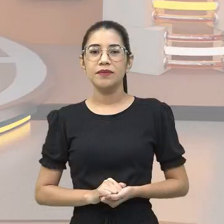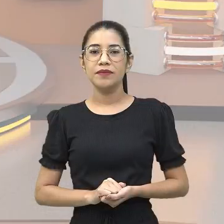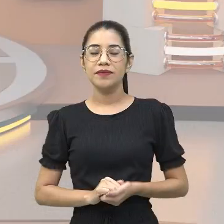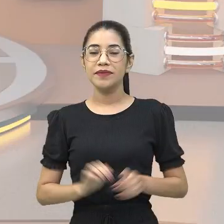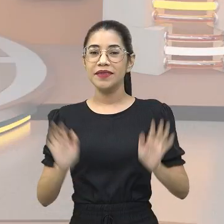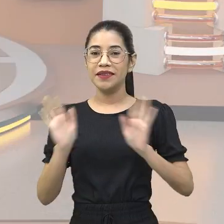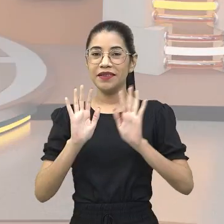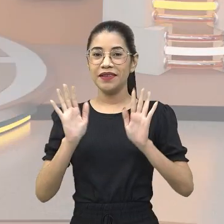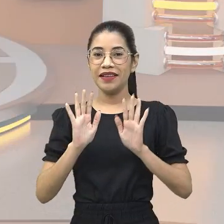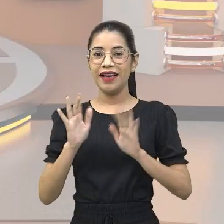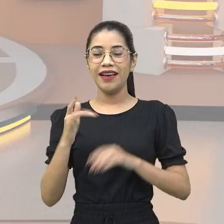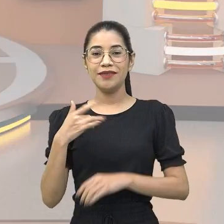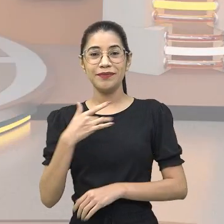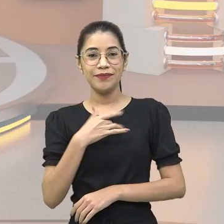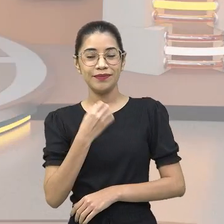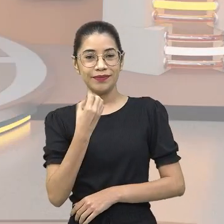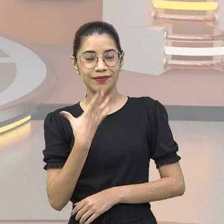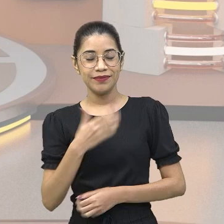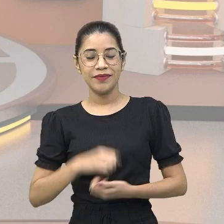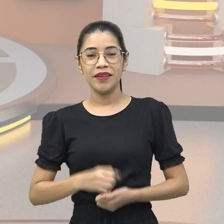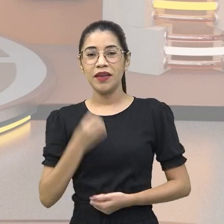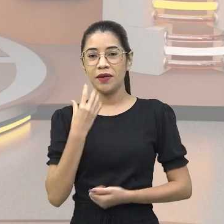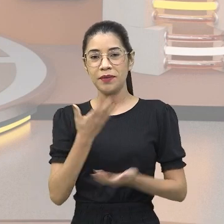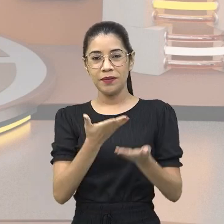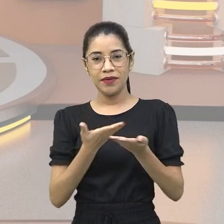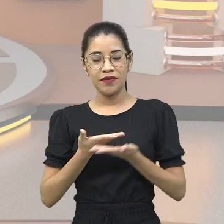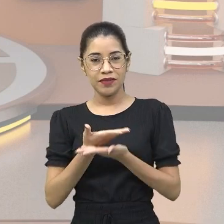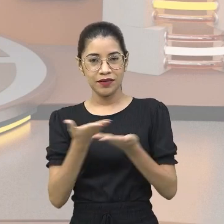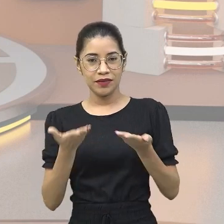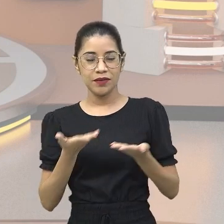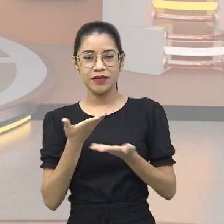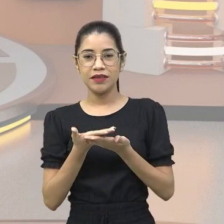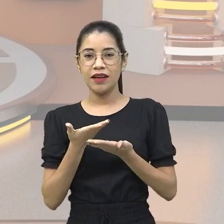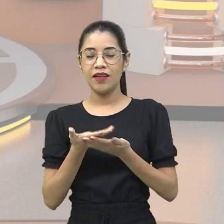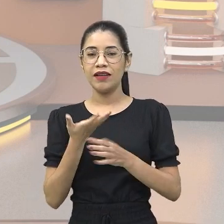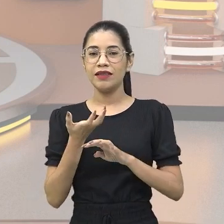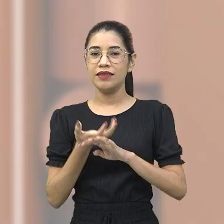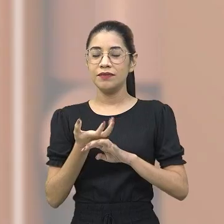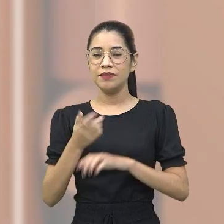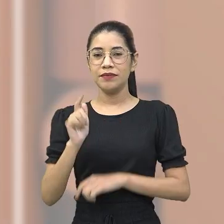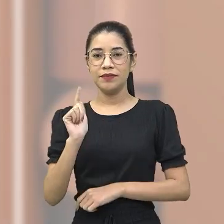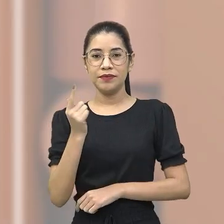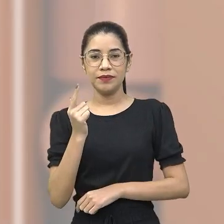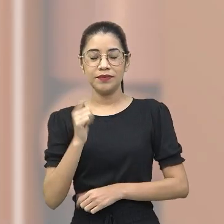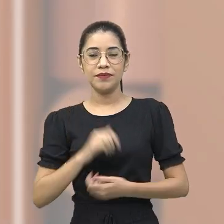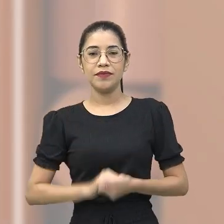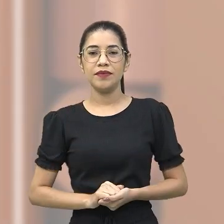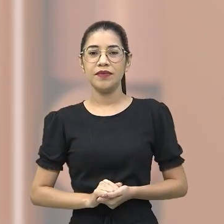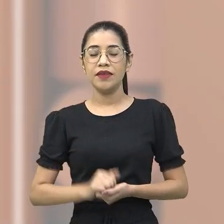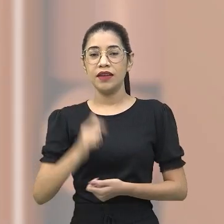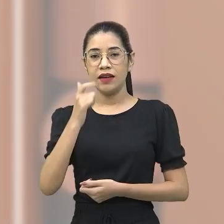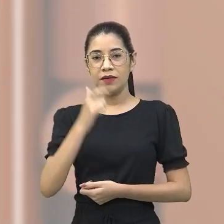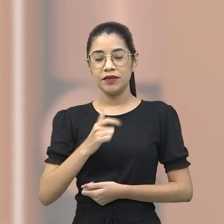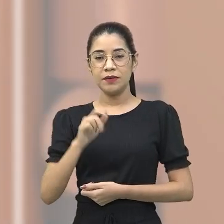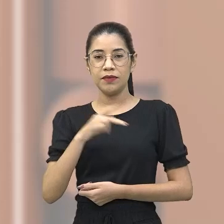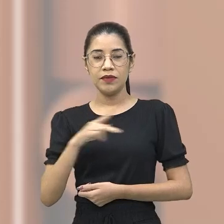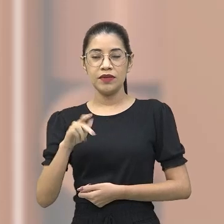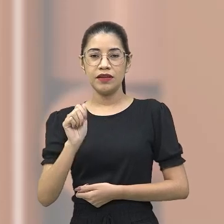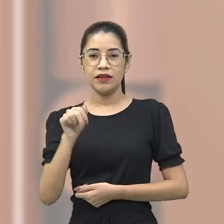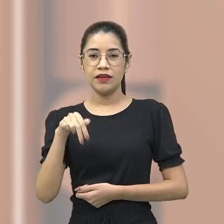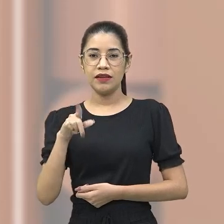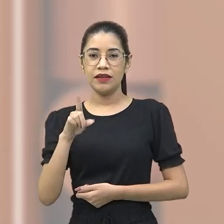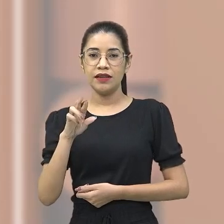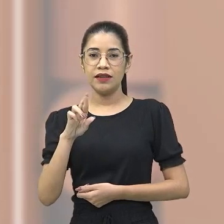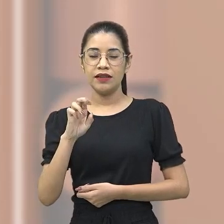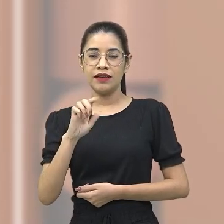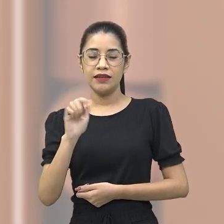Olá tudo bem com vocês sejam todos bem-vindos a mais uma aula de geografia sou a professora Andresa Xavier a